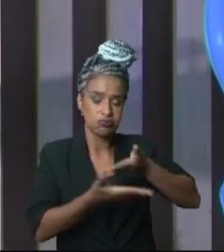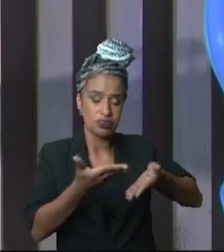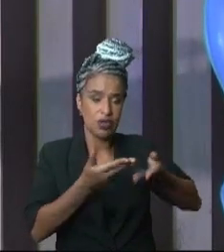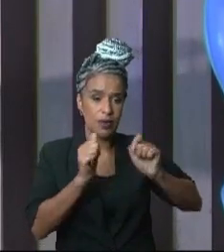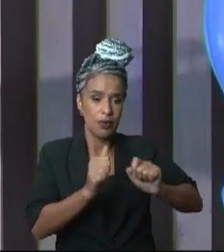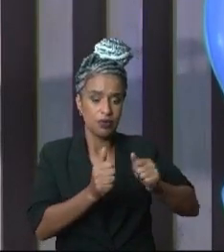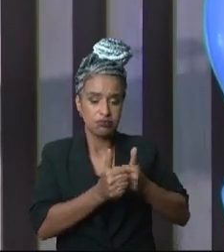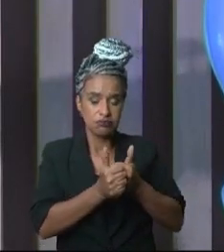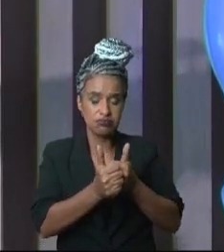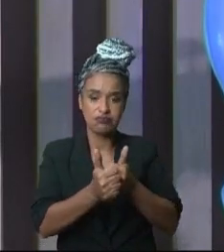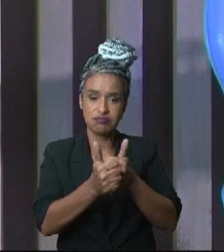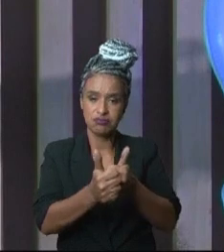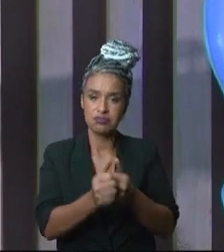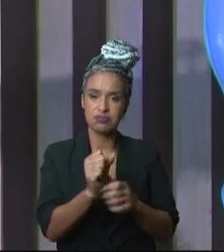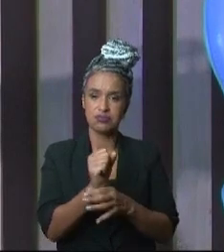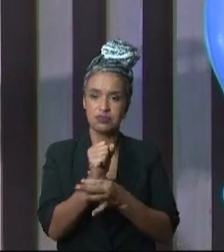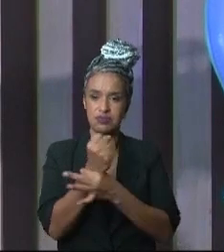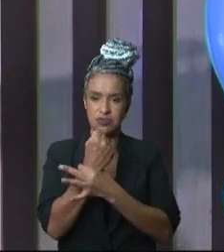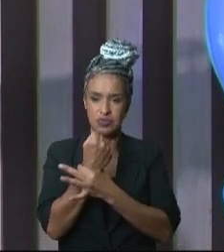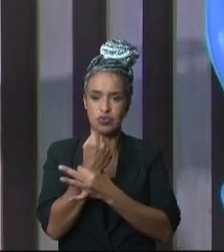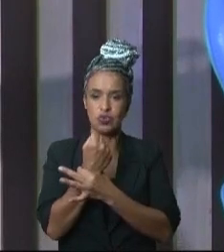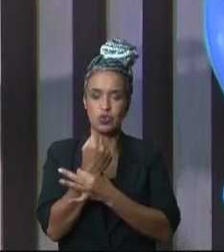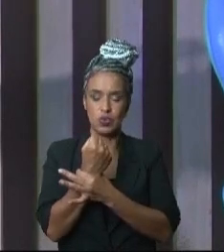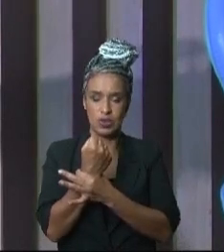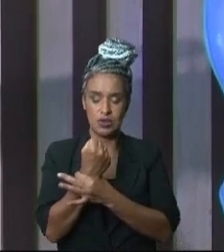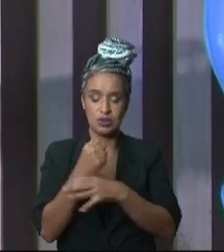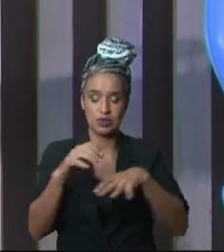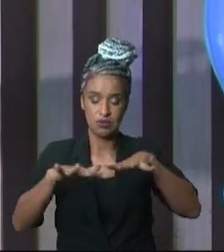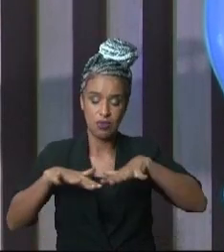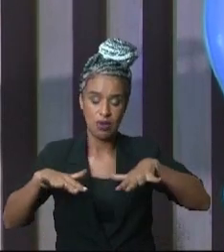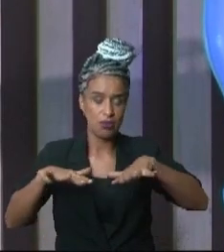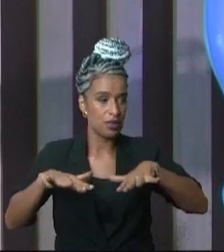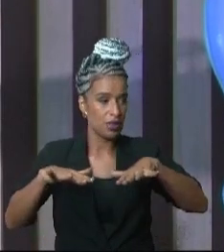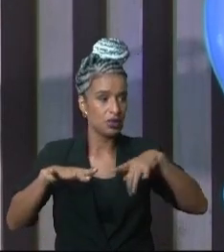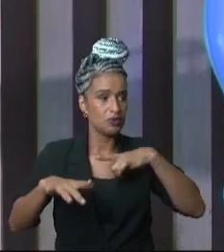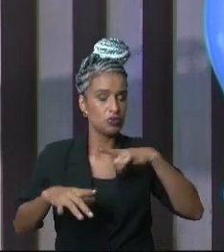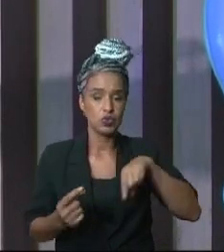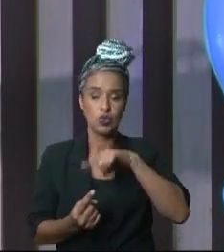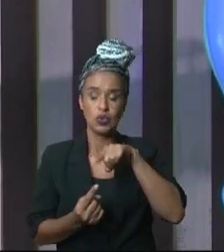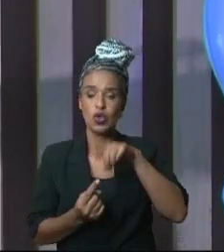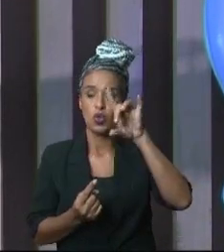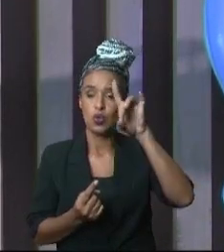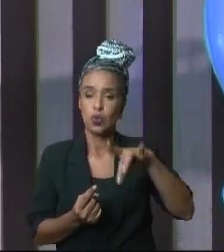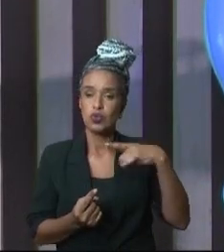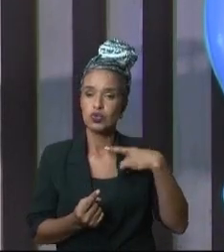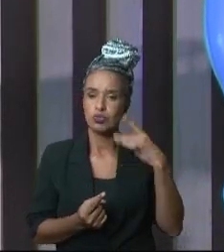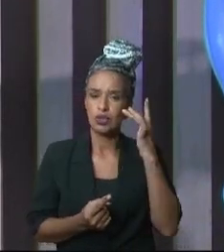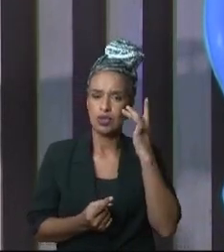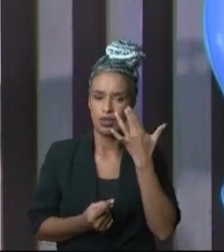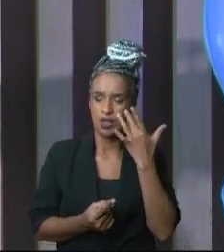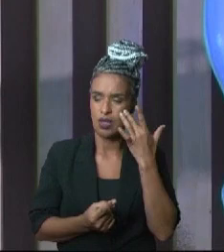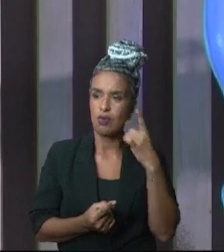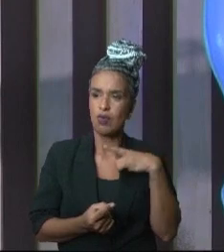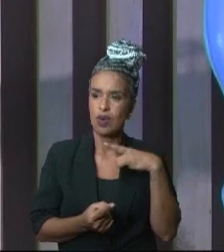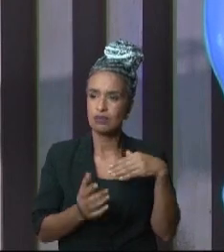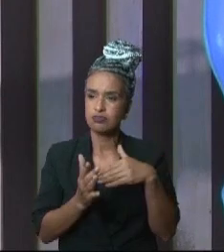seguir uma segurança e um ambiente mais seguro e previsível. E o último ponto, que eu acho que meu tempo está acabando, eu acho que não